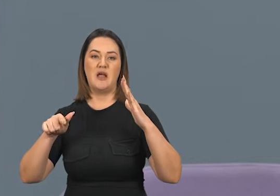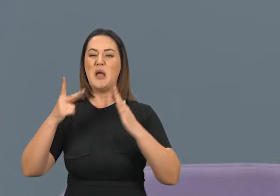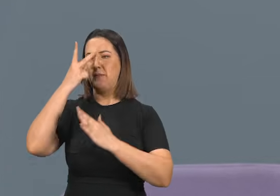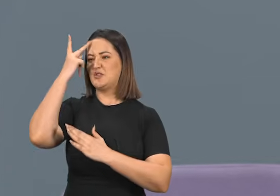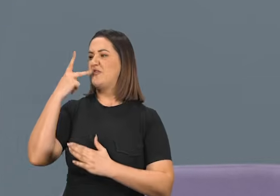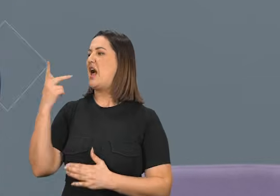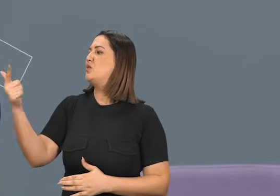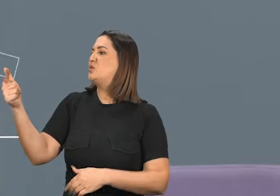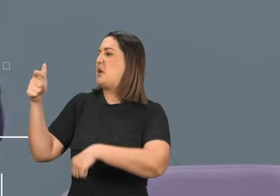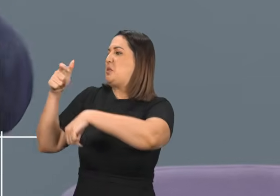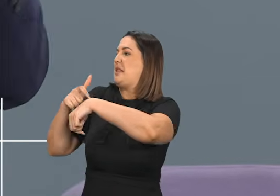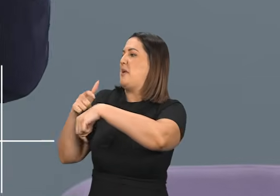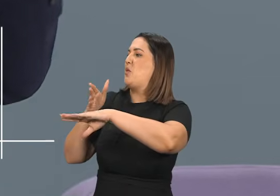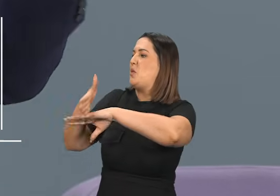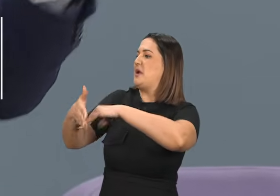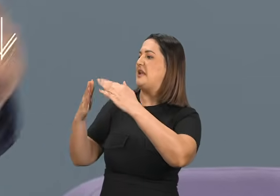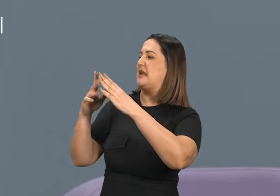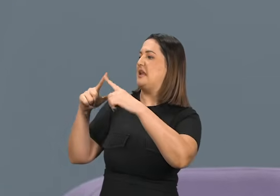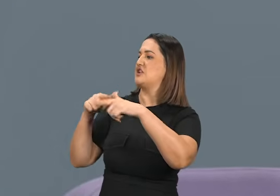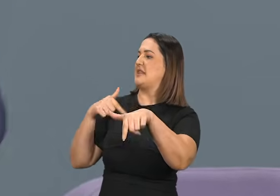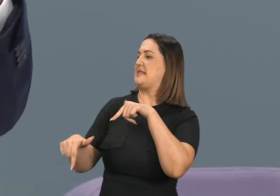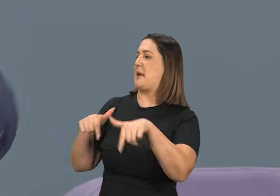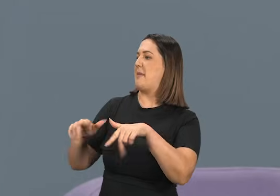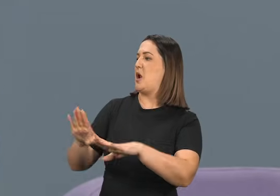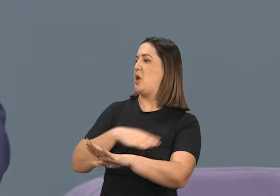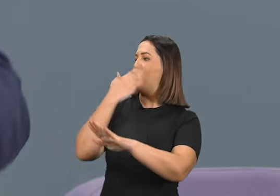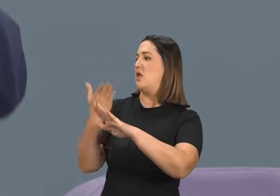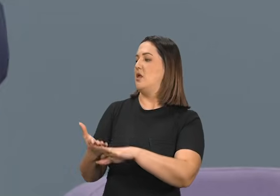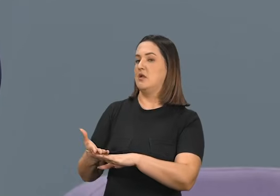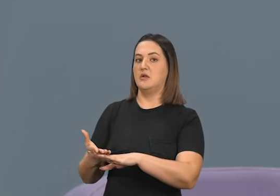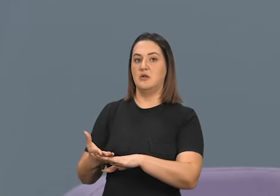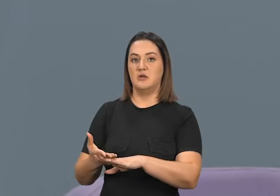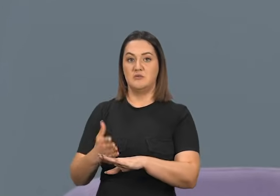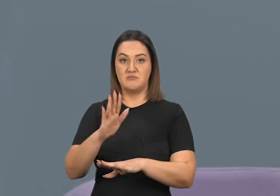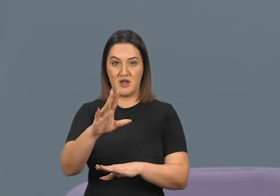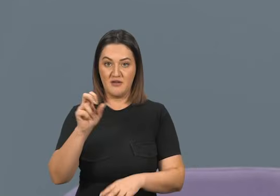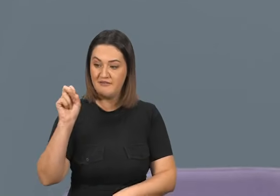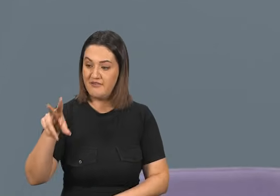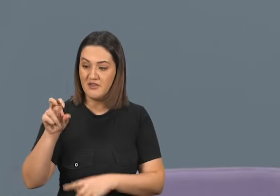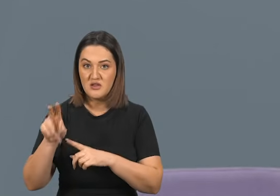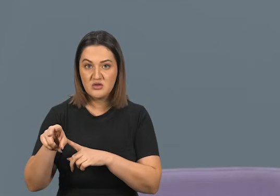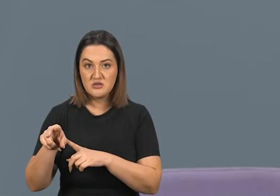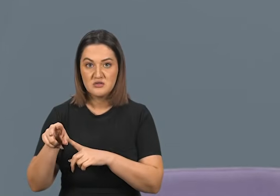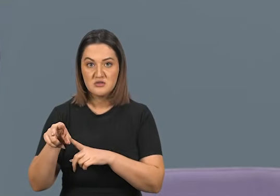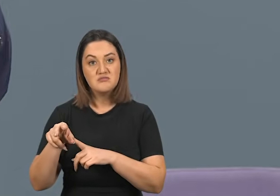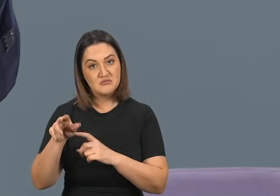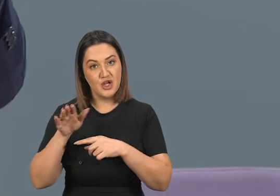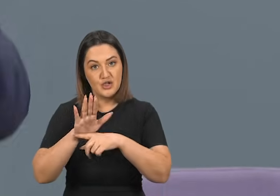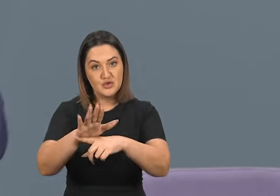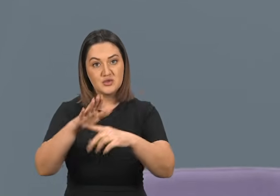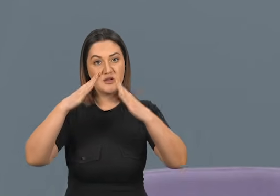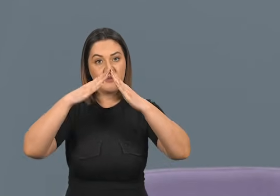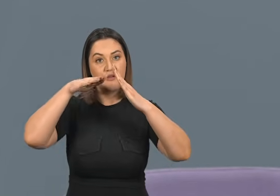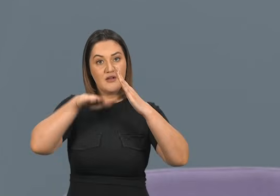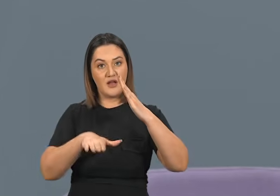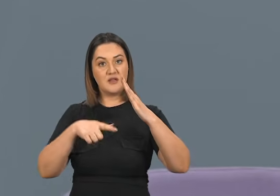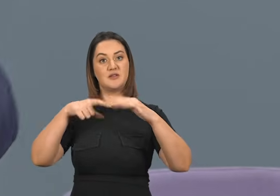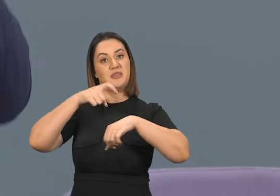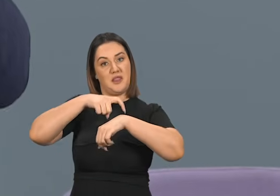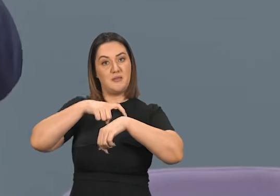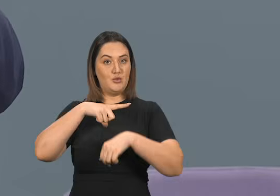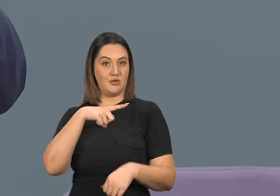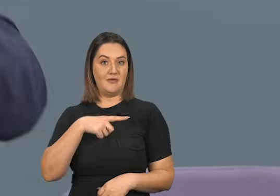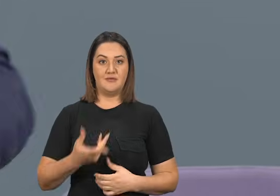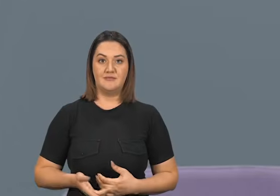Aquelas pessoas que diziam assim, não tenho tempo para ir para a igreja, tenho que trabalhar. Um vírus mostrou que não, que você pode ter mais tempo.